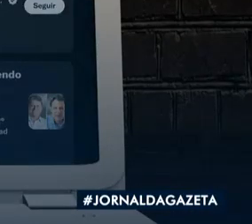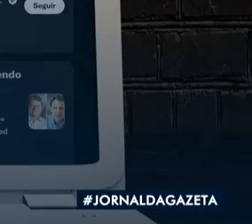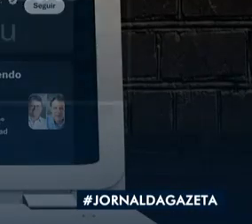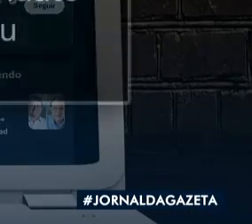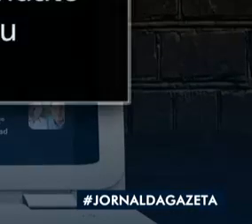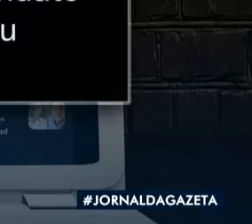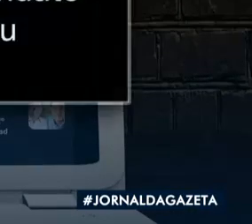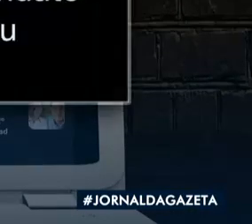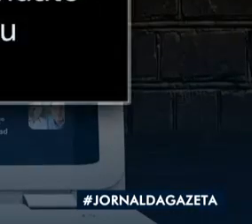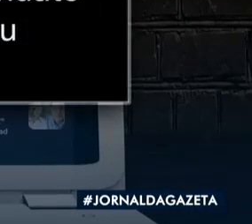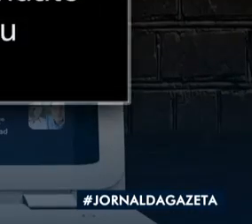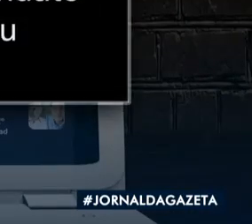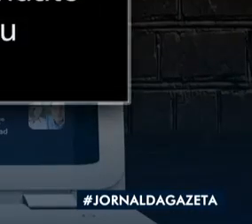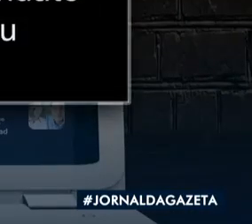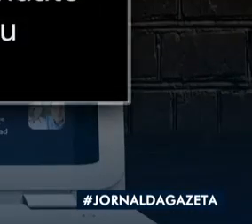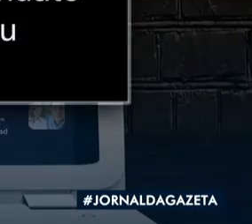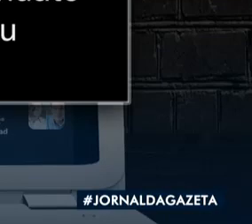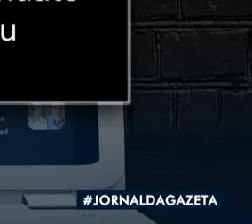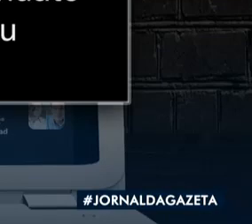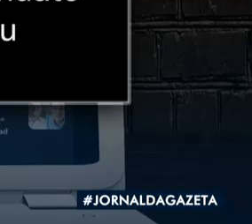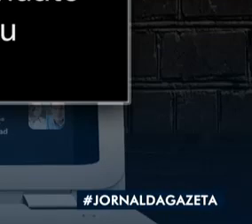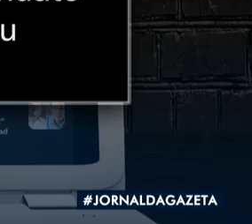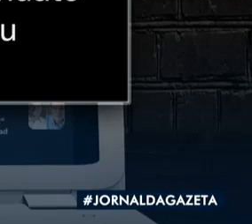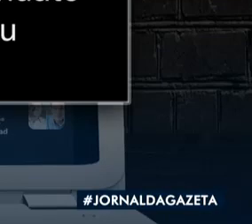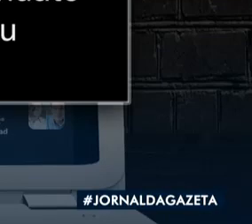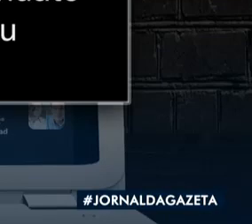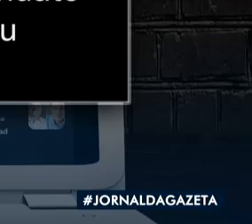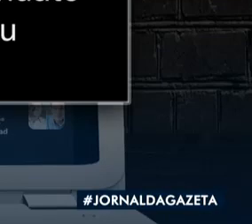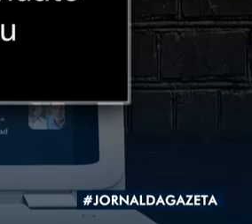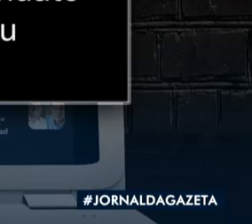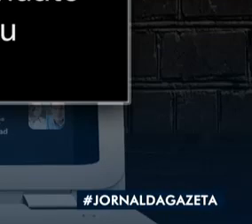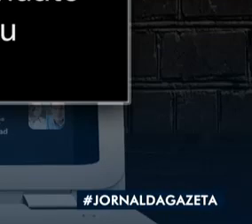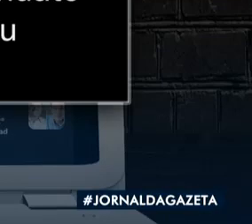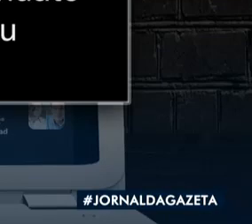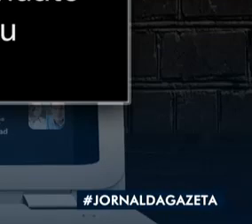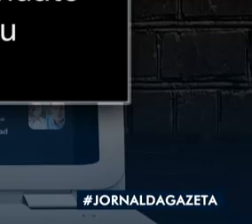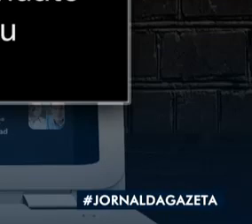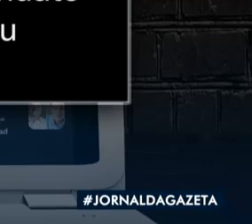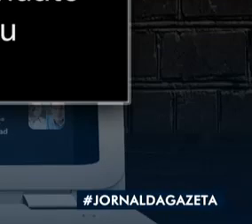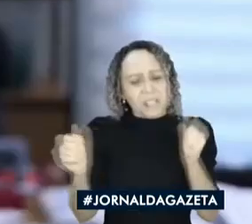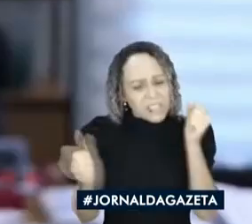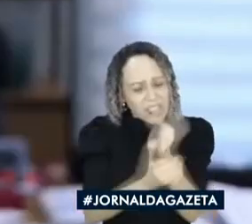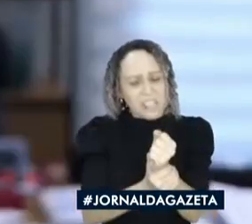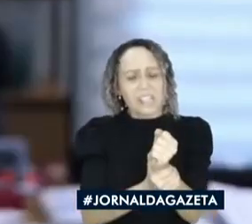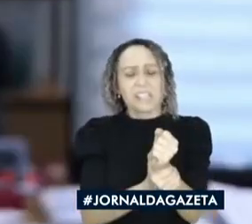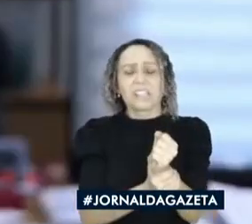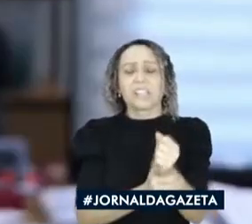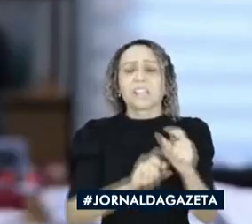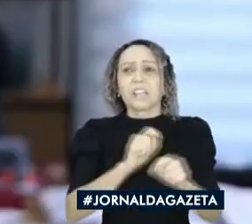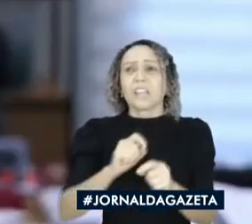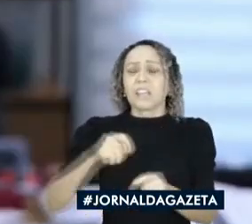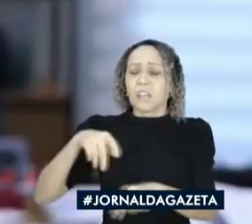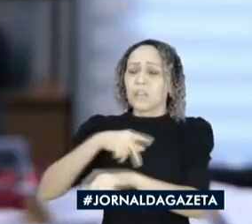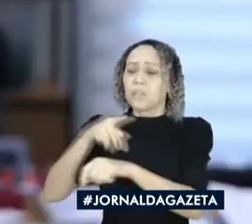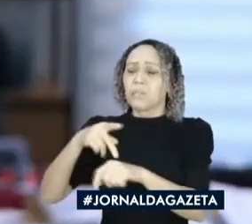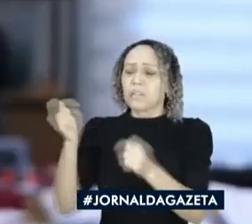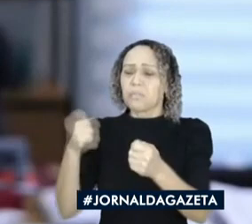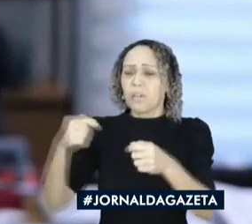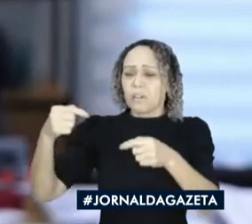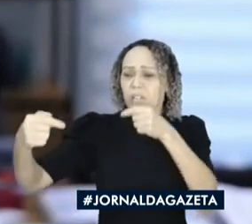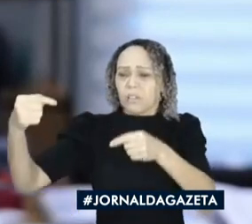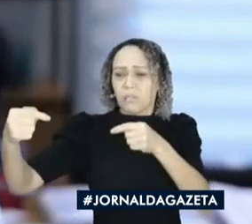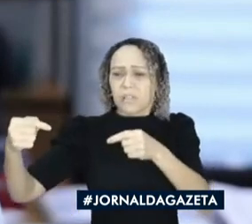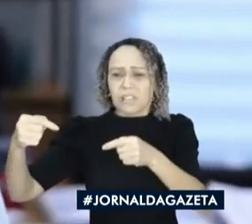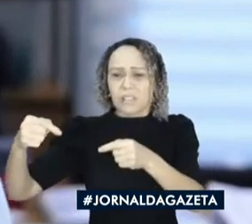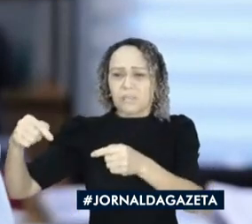um compromisso de campanha. Escreveu que não vai disputar a reeleição caso seja eleito no próximo domingo, o que já abre o debate para um